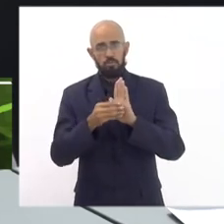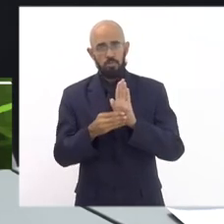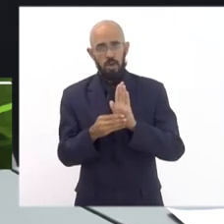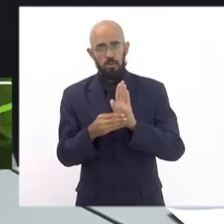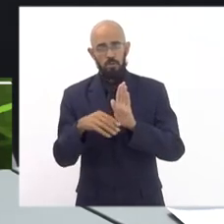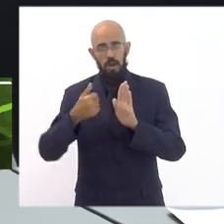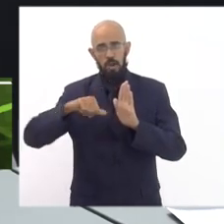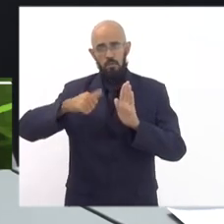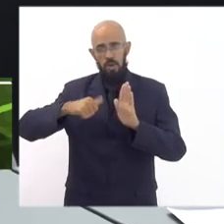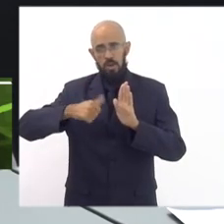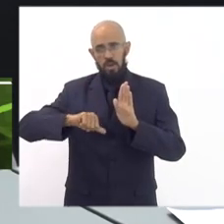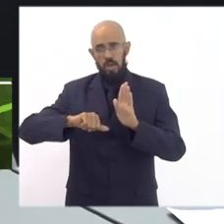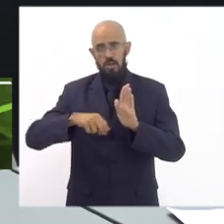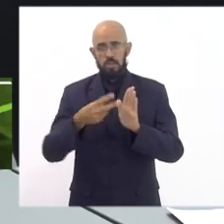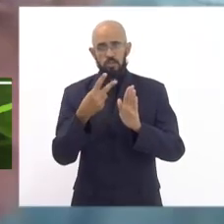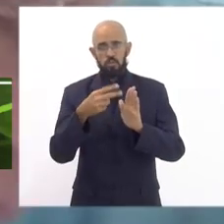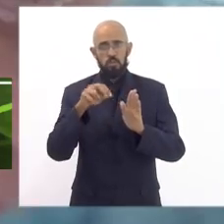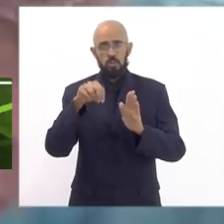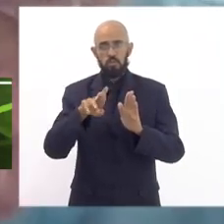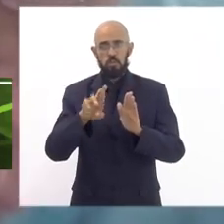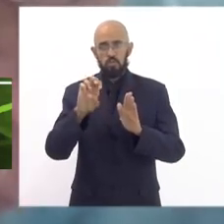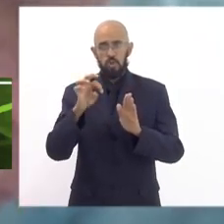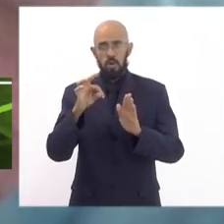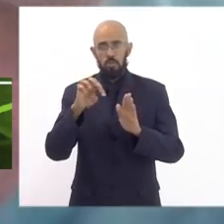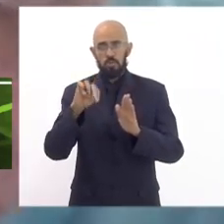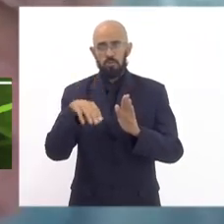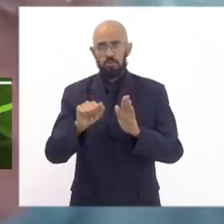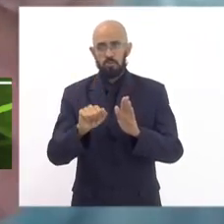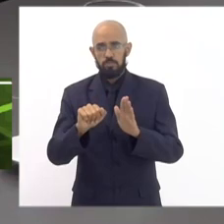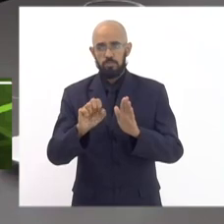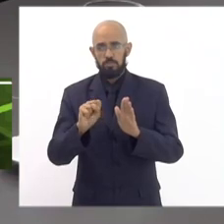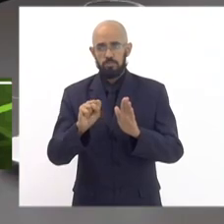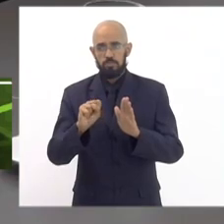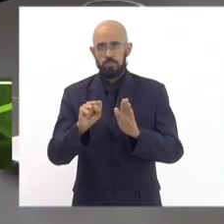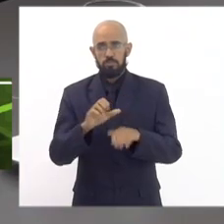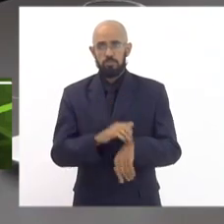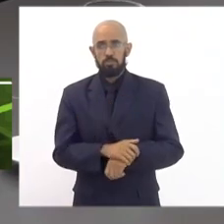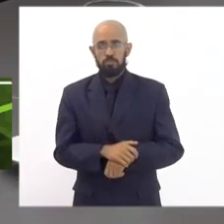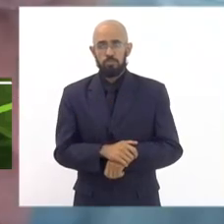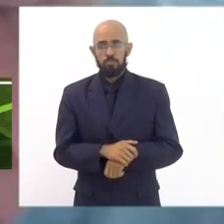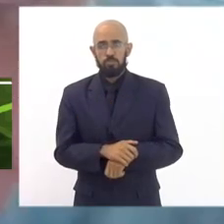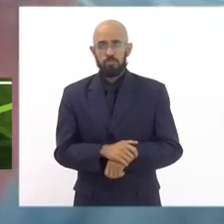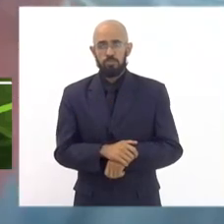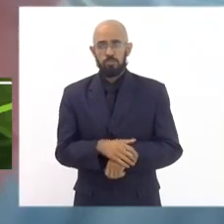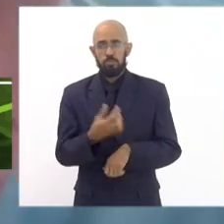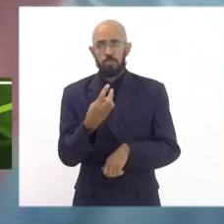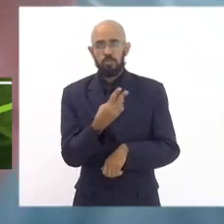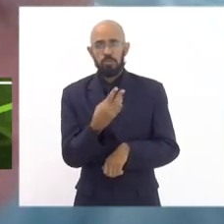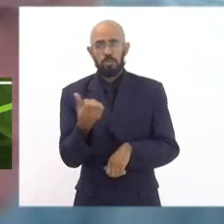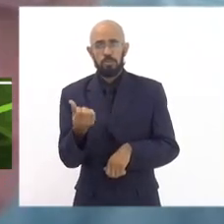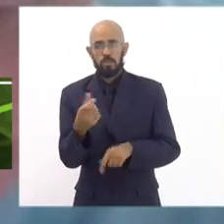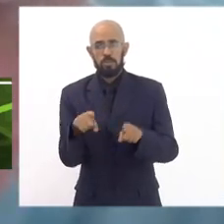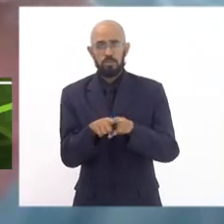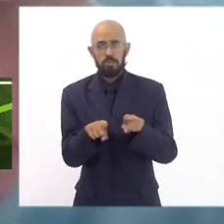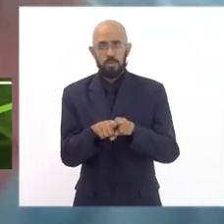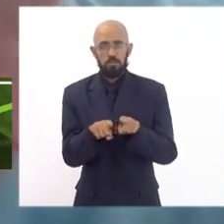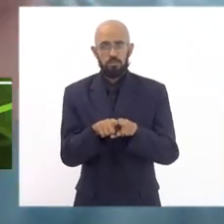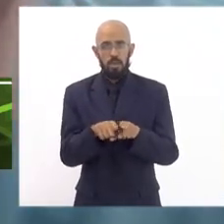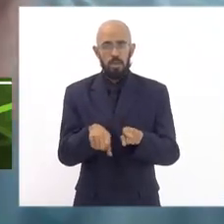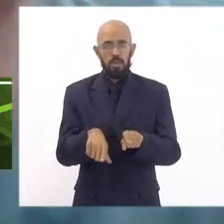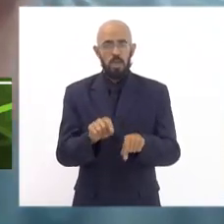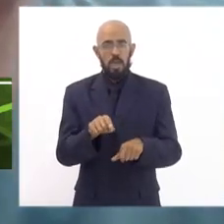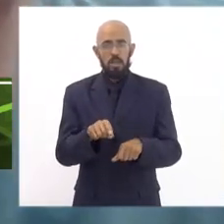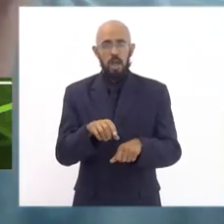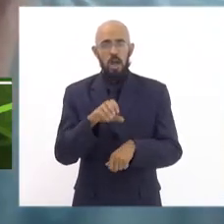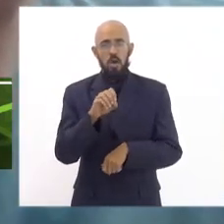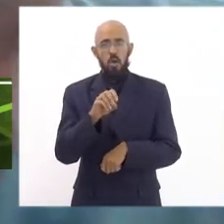duas notas técnicas que chegaram. Beleza. No 31. Então, peço também do 36, da ouvidoria da polícia.